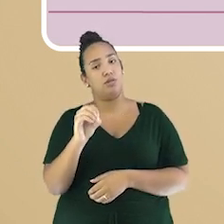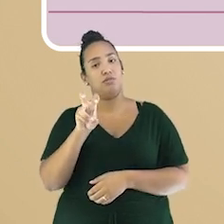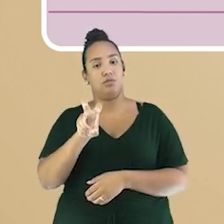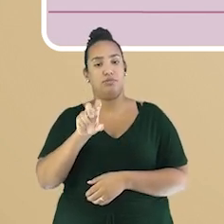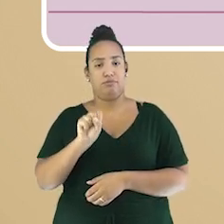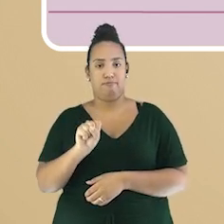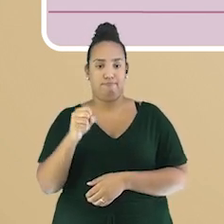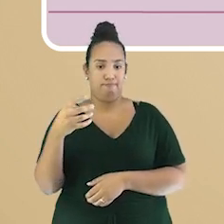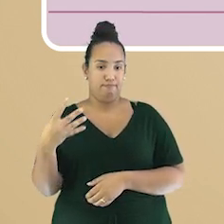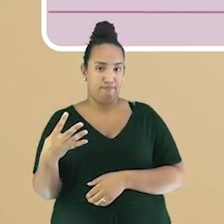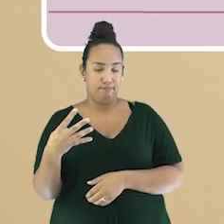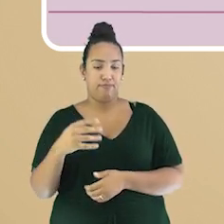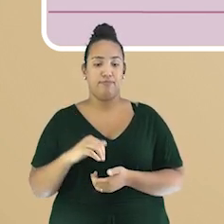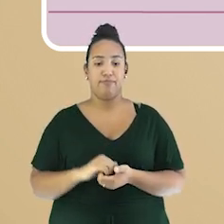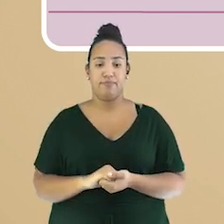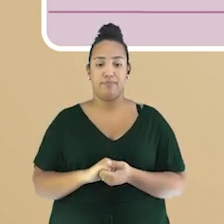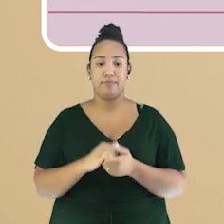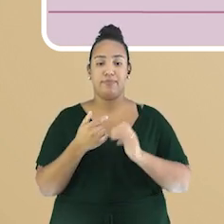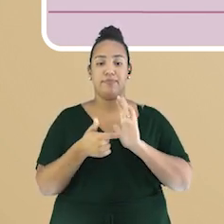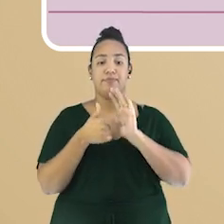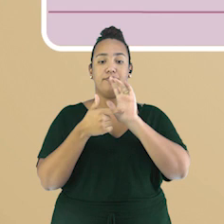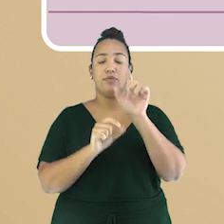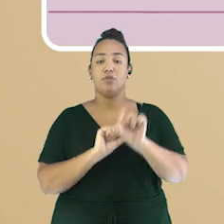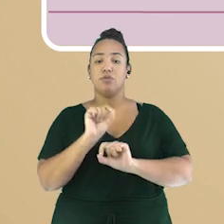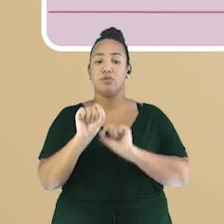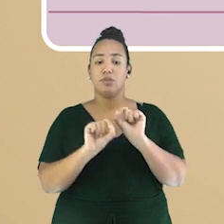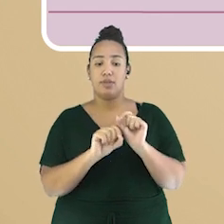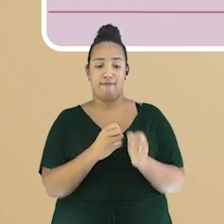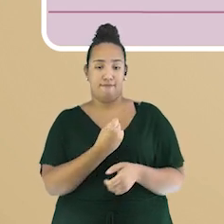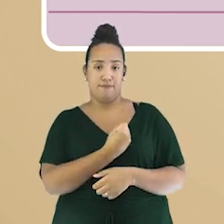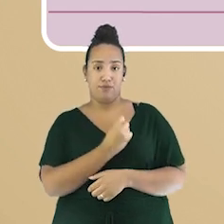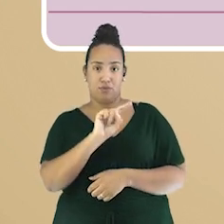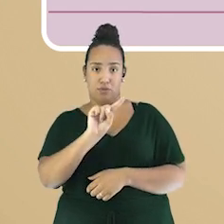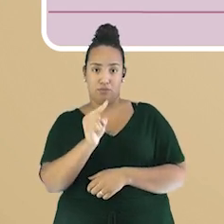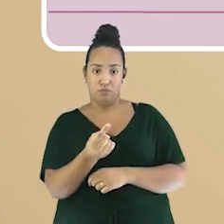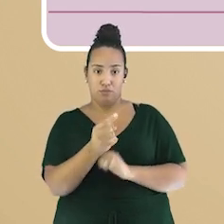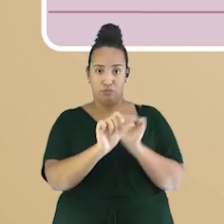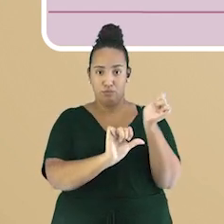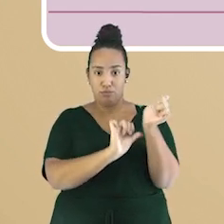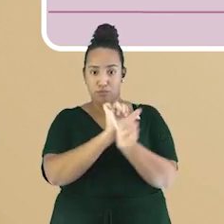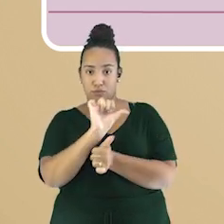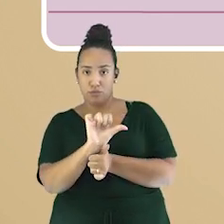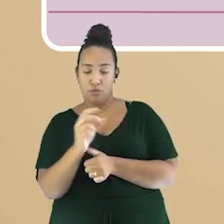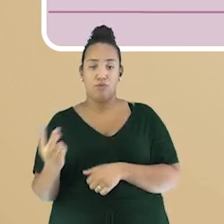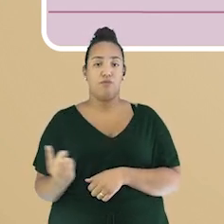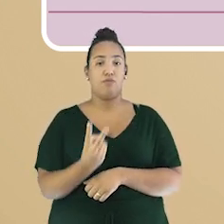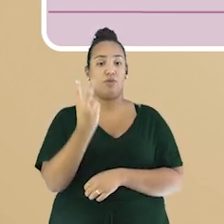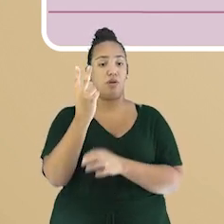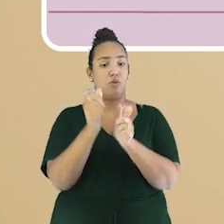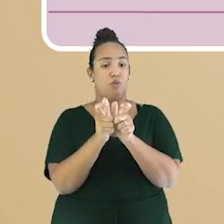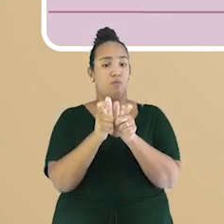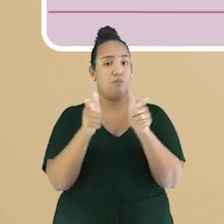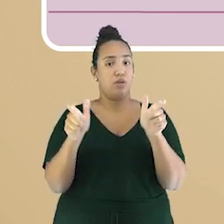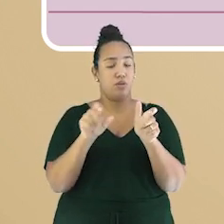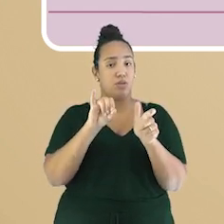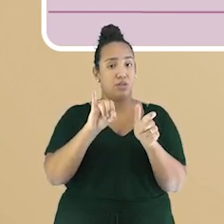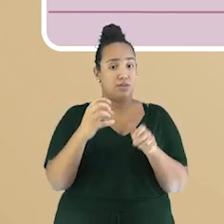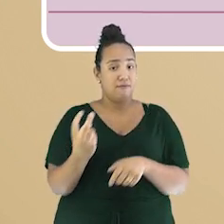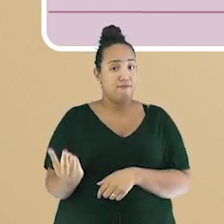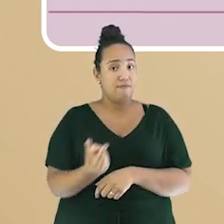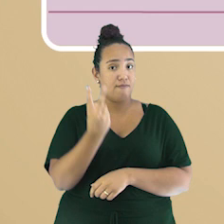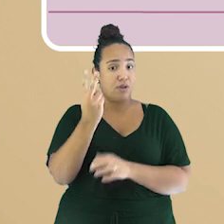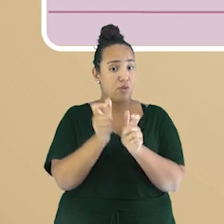0,000584, indica que ao movimentar a vírgula, o valor aumentou. Quando aumenta o valor, o expoente